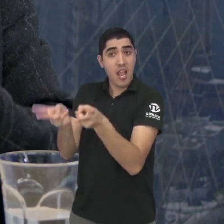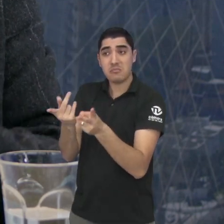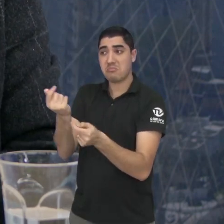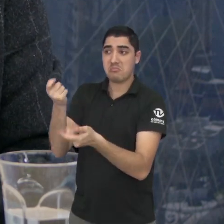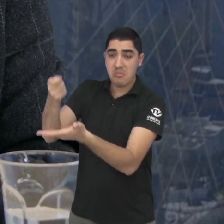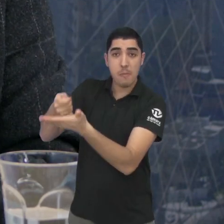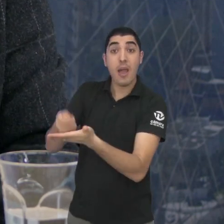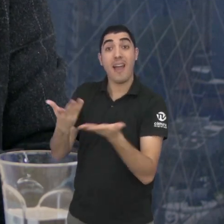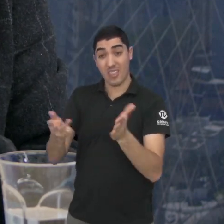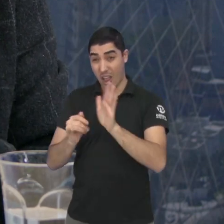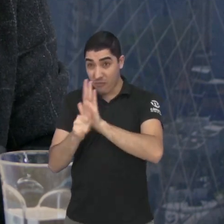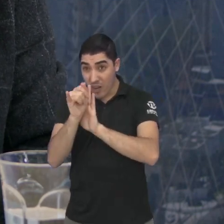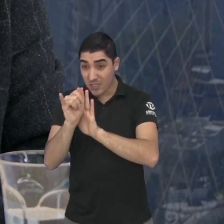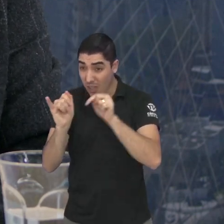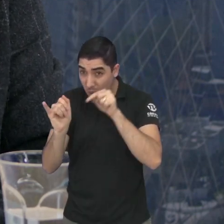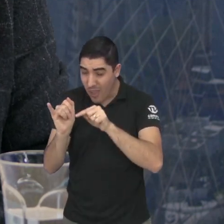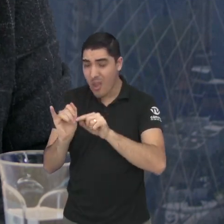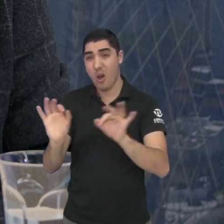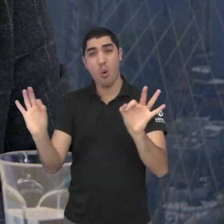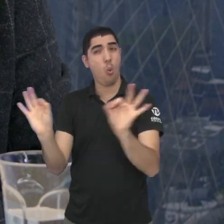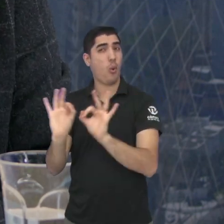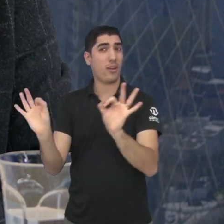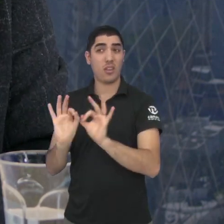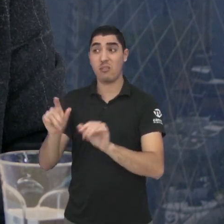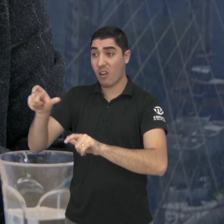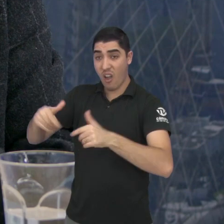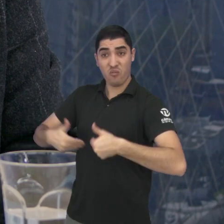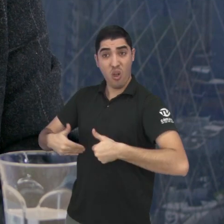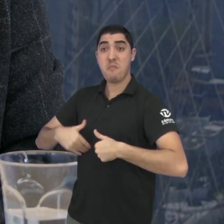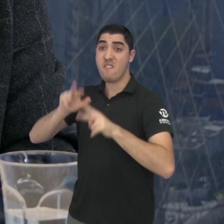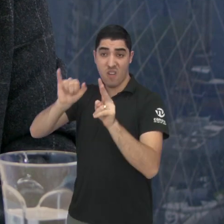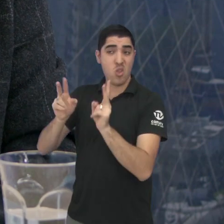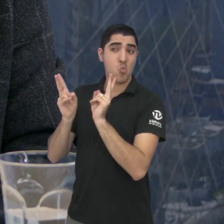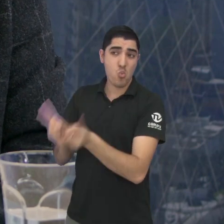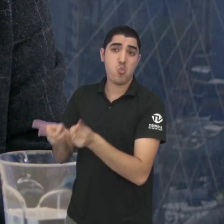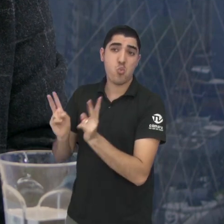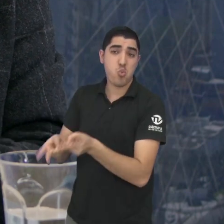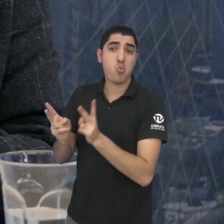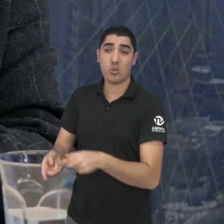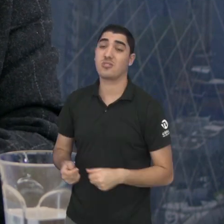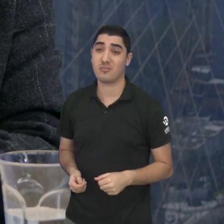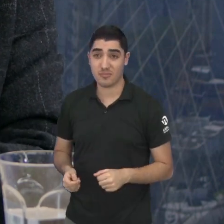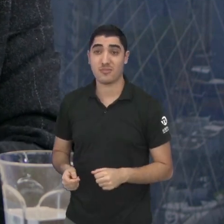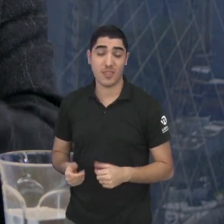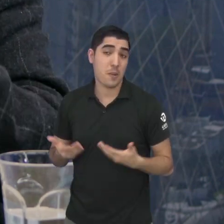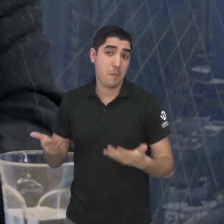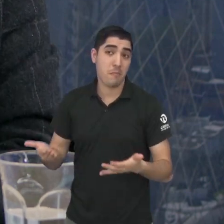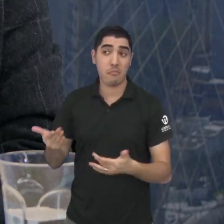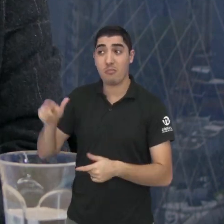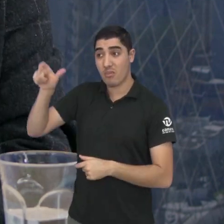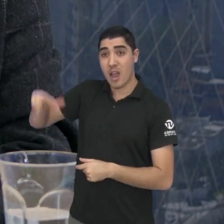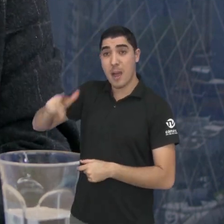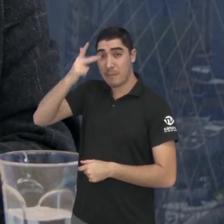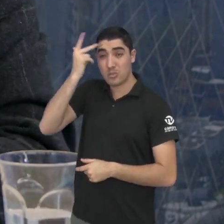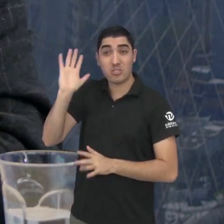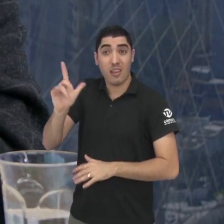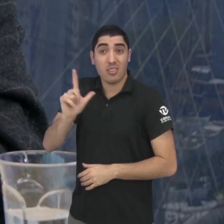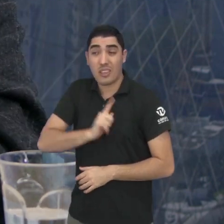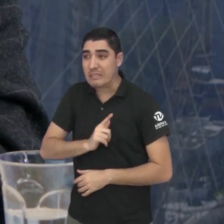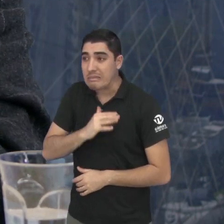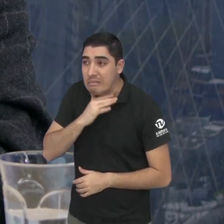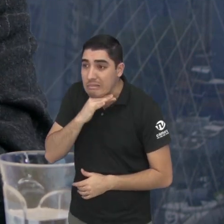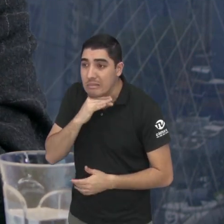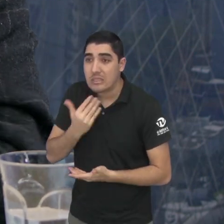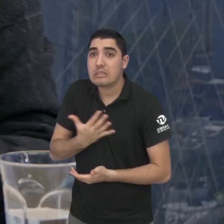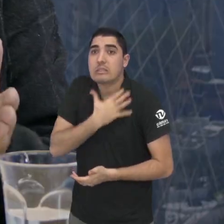Então, a inflação é terrível para a fome, ela é terrível, porque o cara já está ali ferrado, e aí